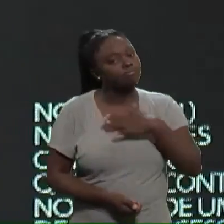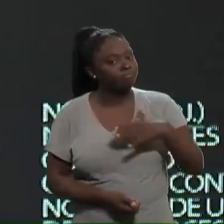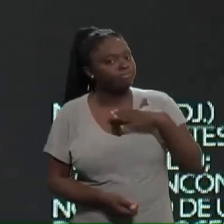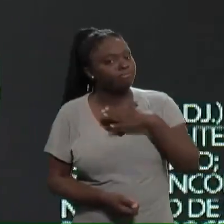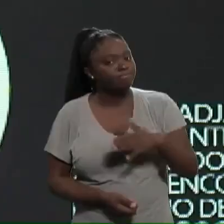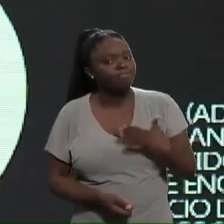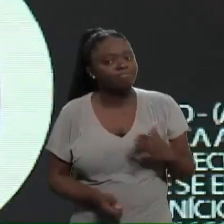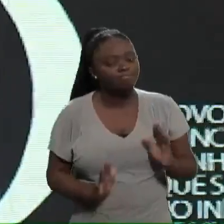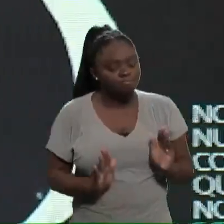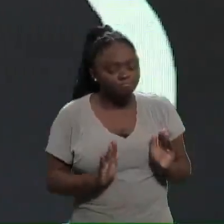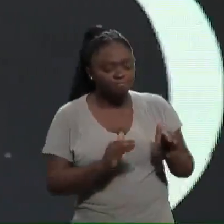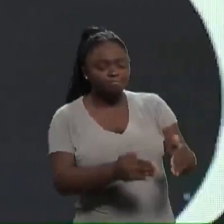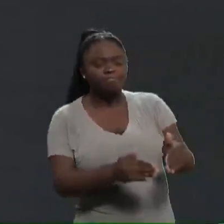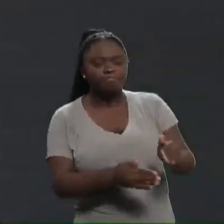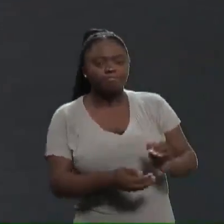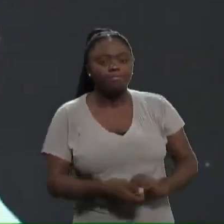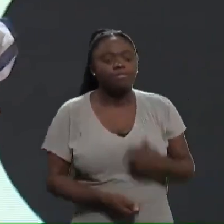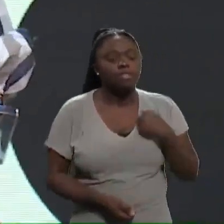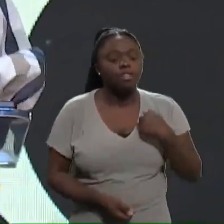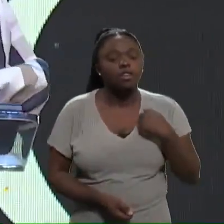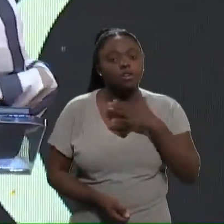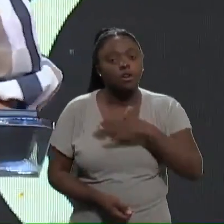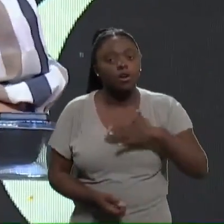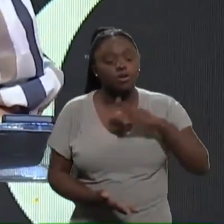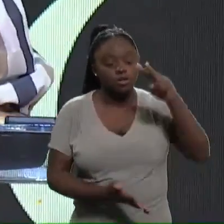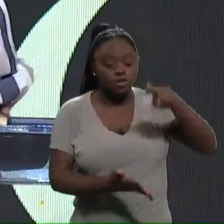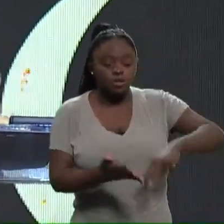as raízes. E eu gosto de